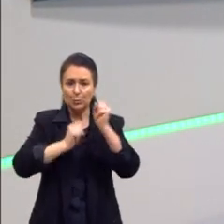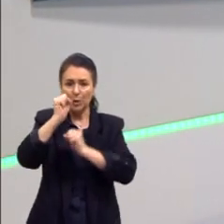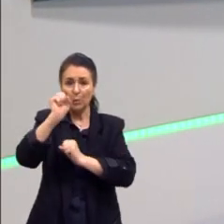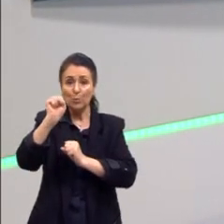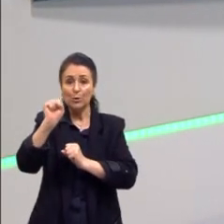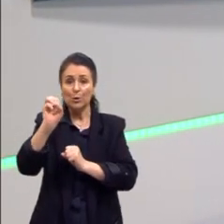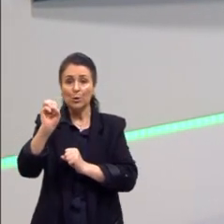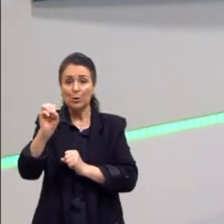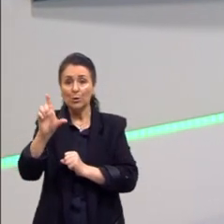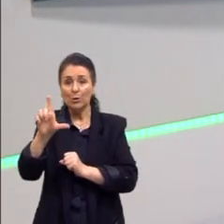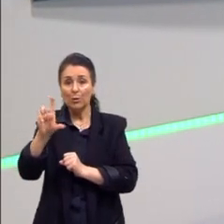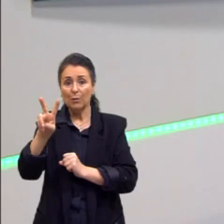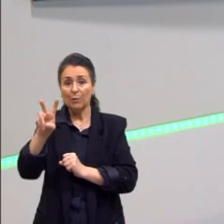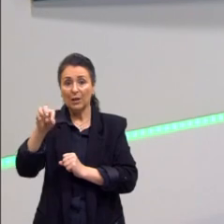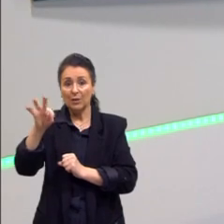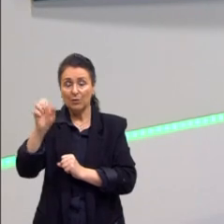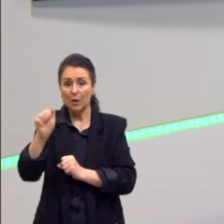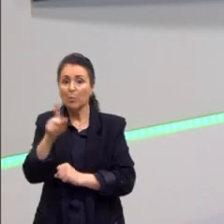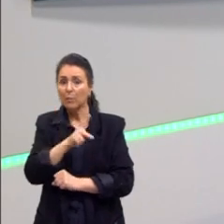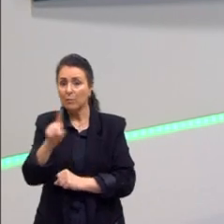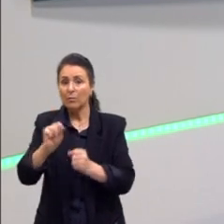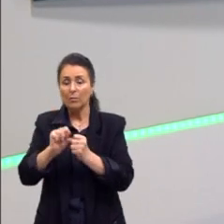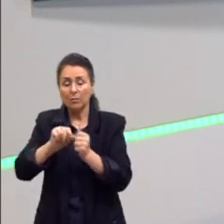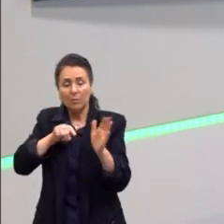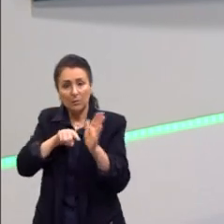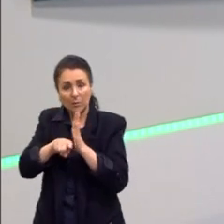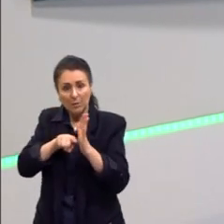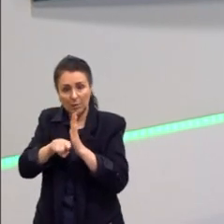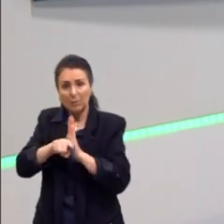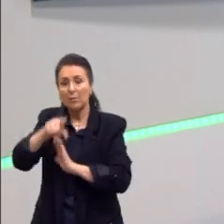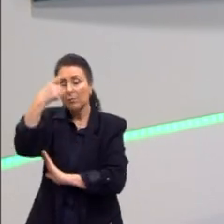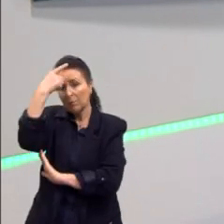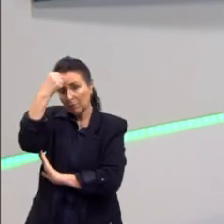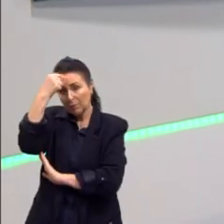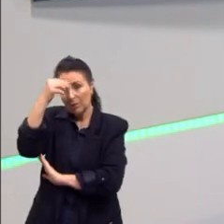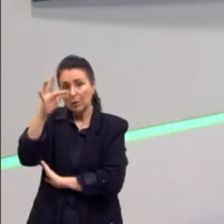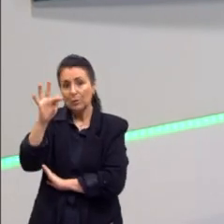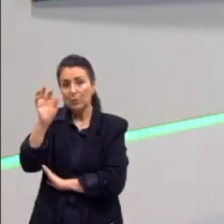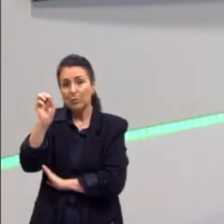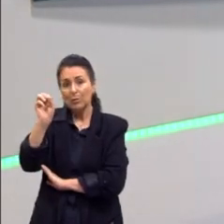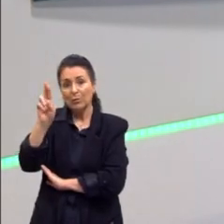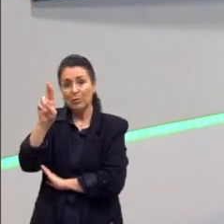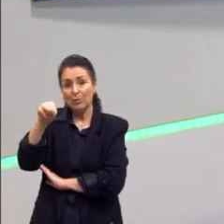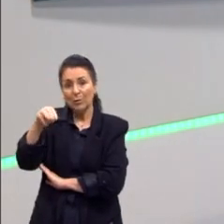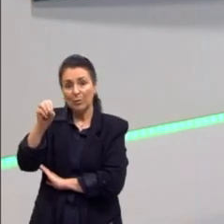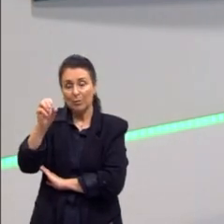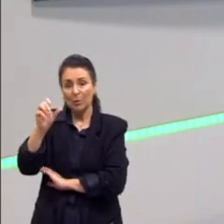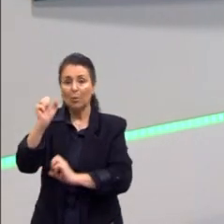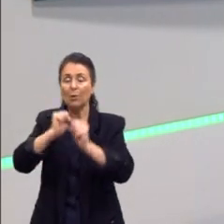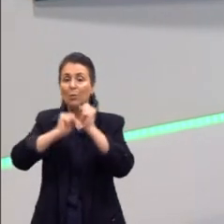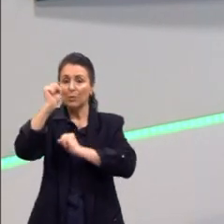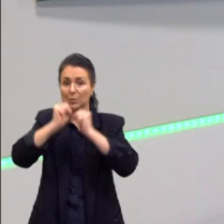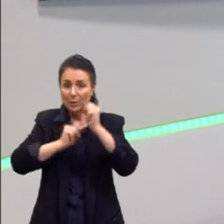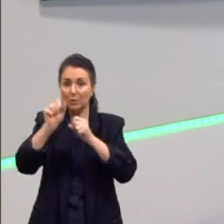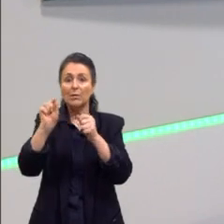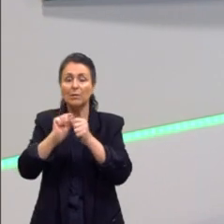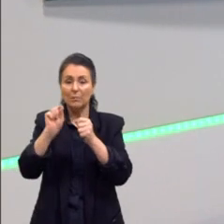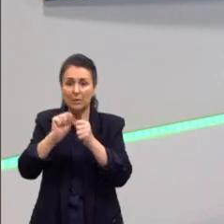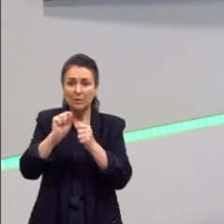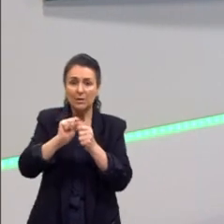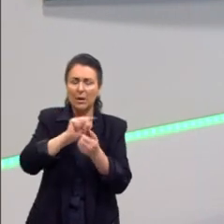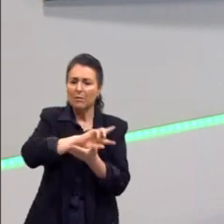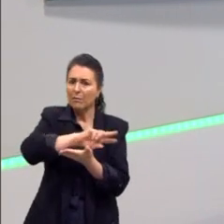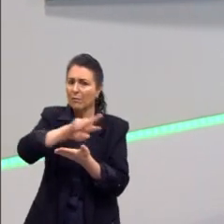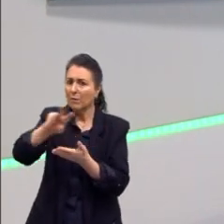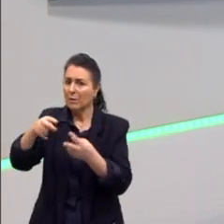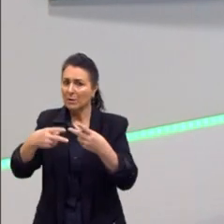lembro que fiz aí o meu TCC na época da graduação sobre o formaldeído numa indústria que Produza MDF mdp que